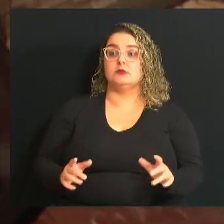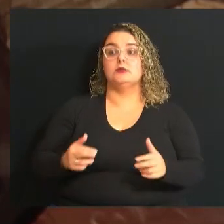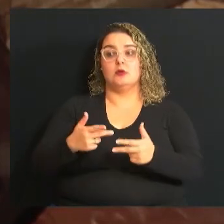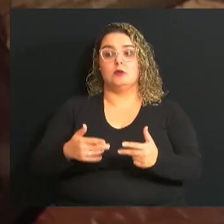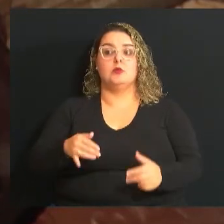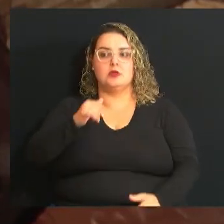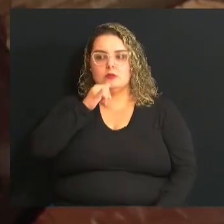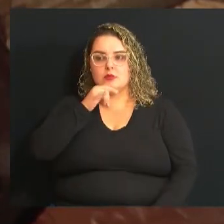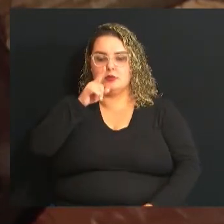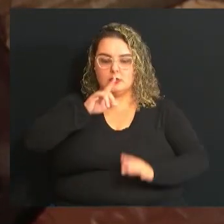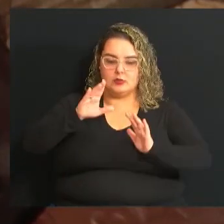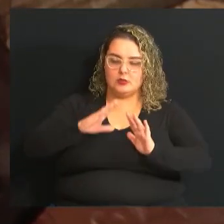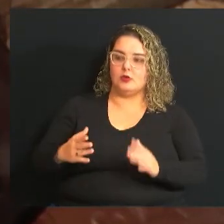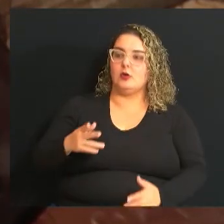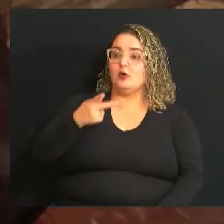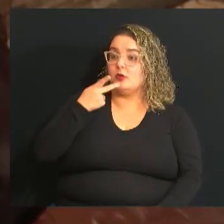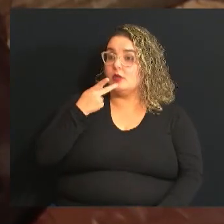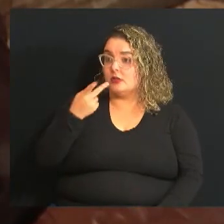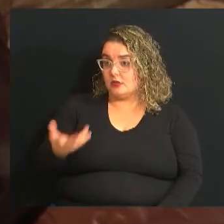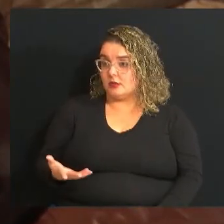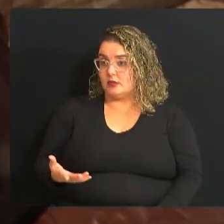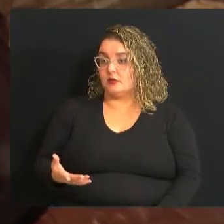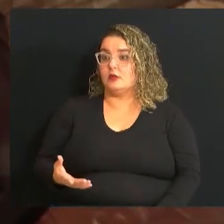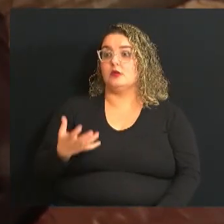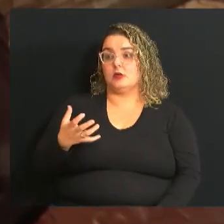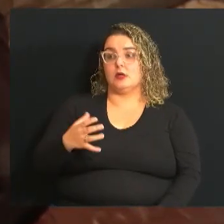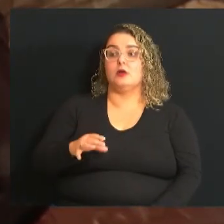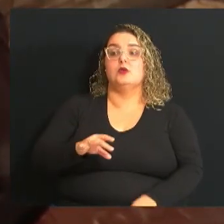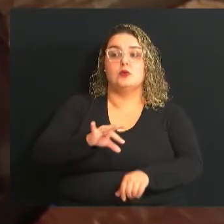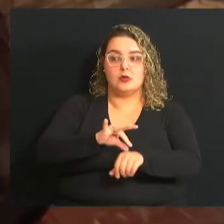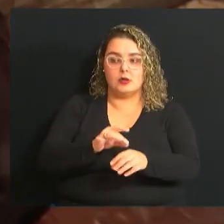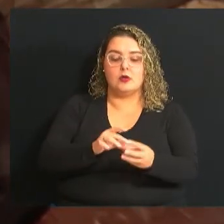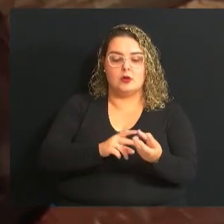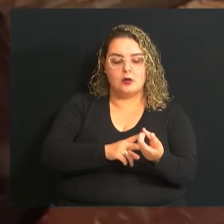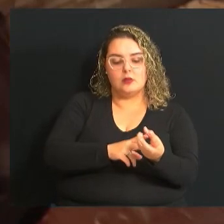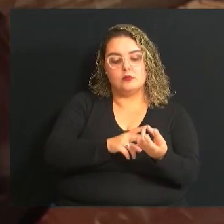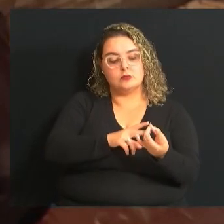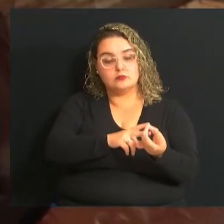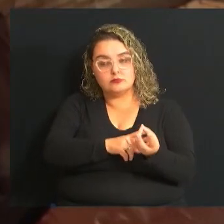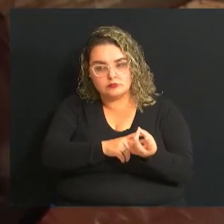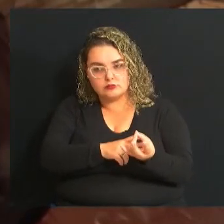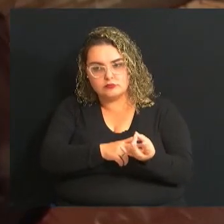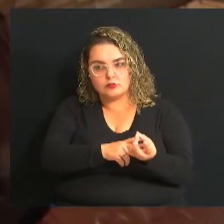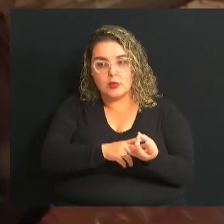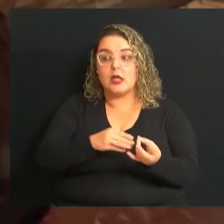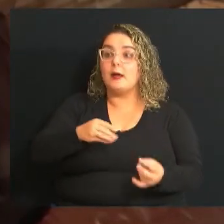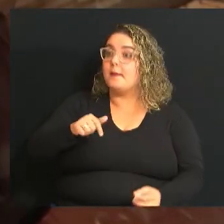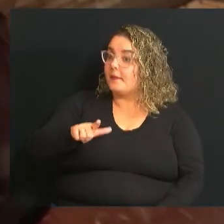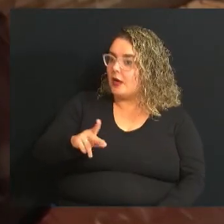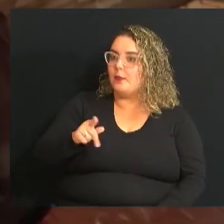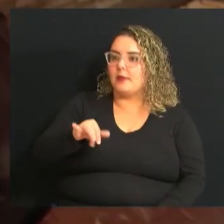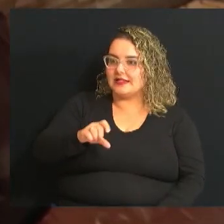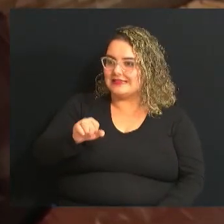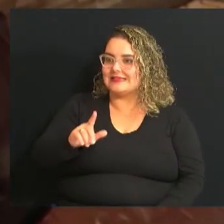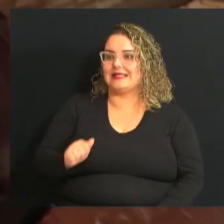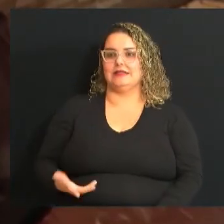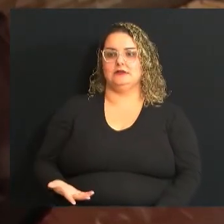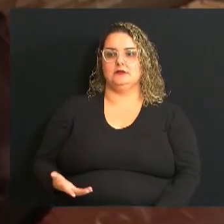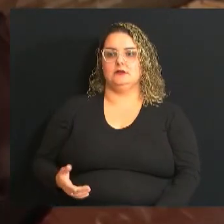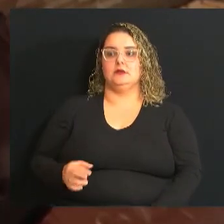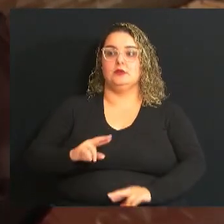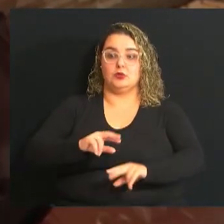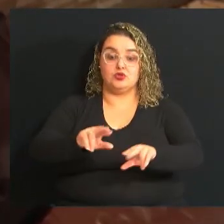rápido que aconteceu com uma das minhas alunas. Ela estava para casar e comprou um determinado produto que ela utilizaria